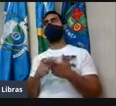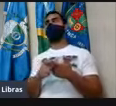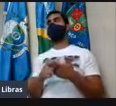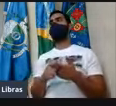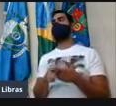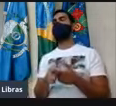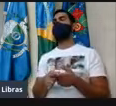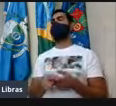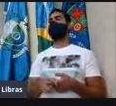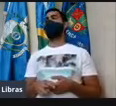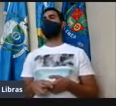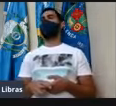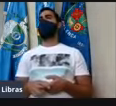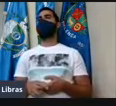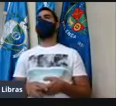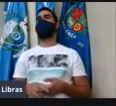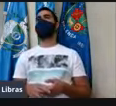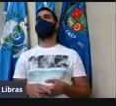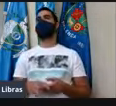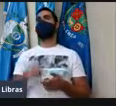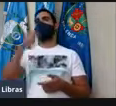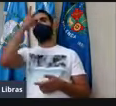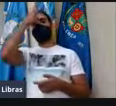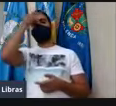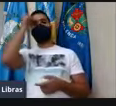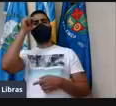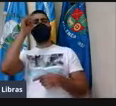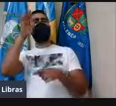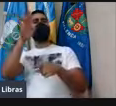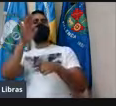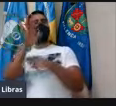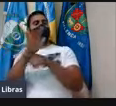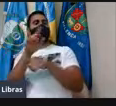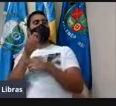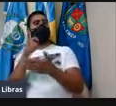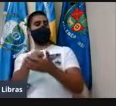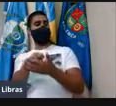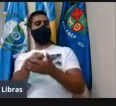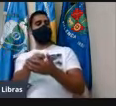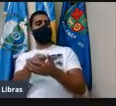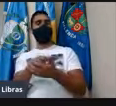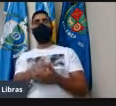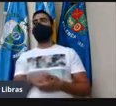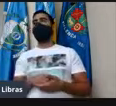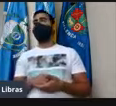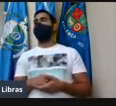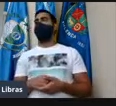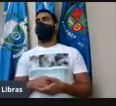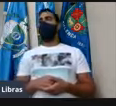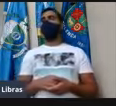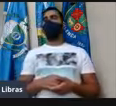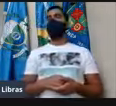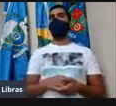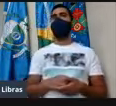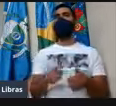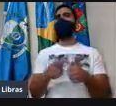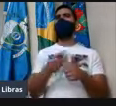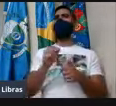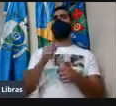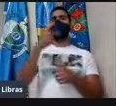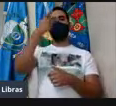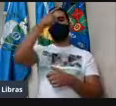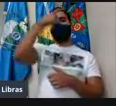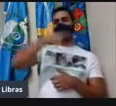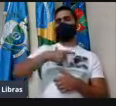servidores e também a prefeitura, eles cofinanciam isso. Então, minha primeira pergunta é em relação à humanização. Na